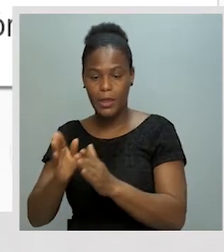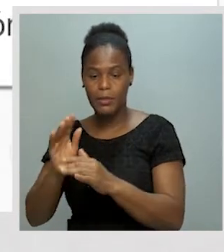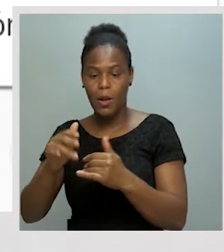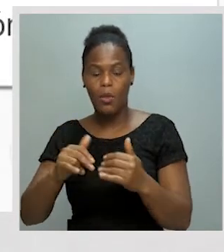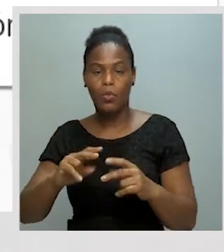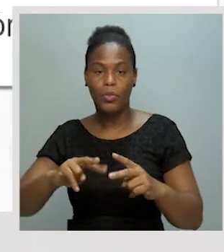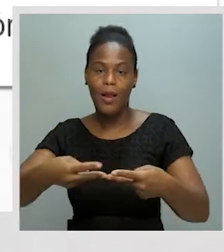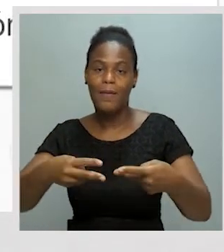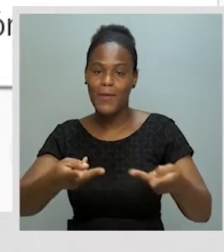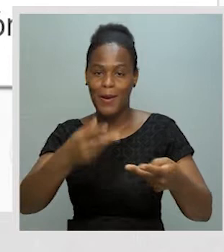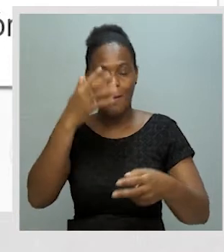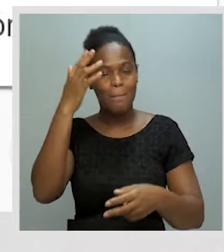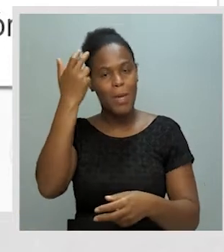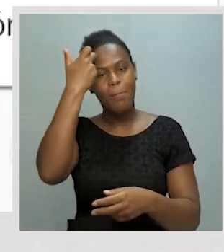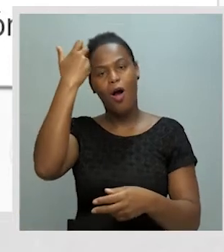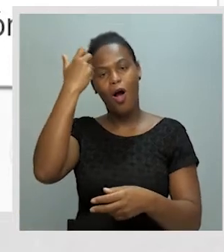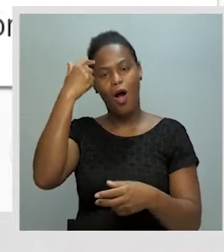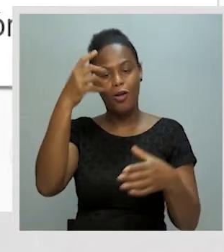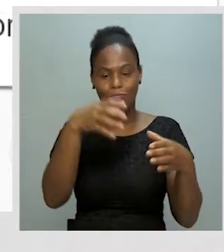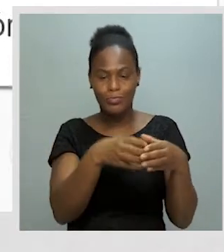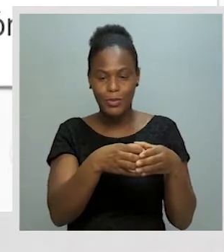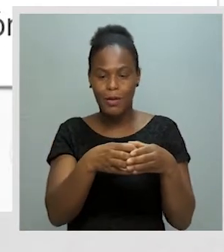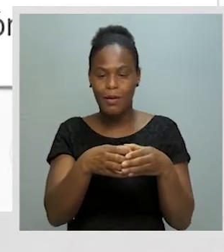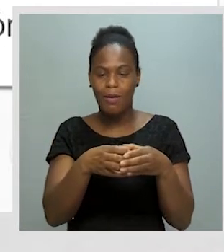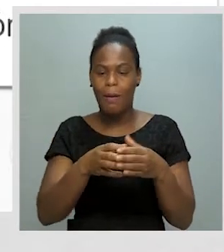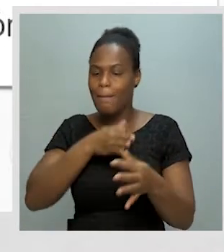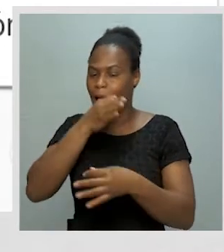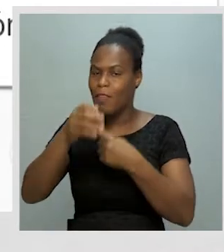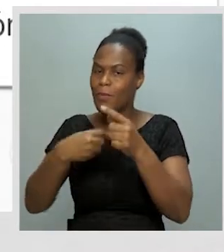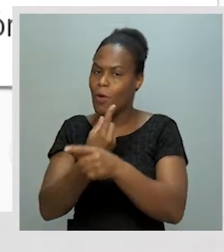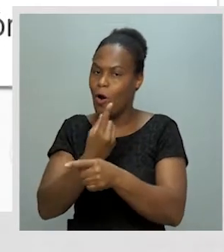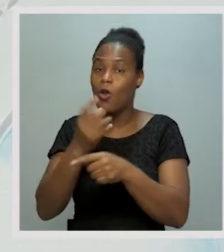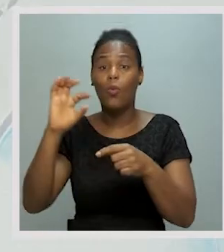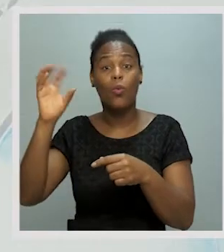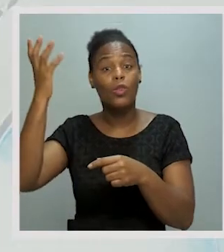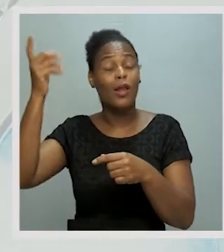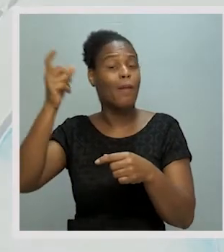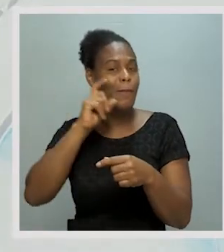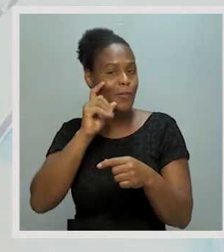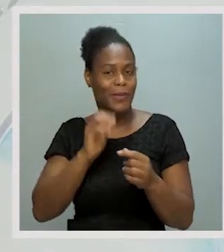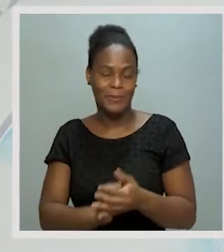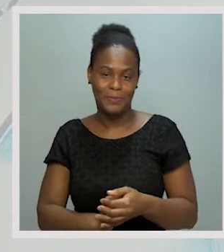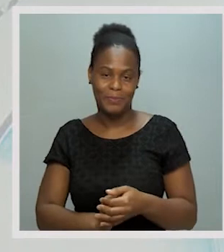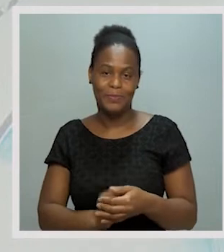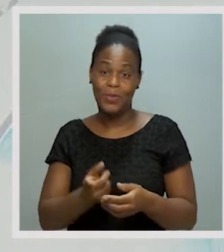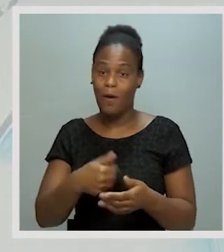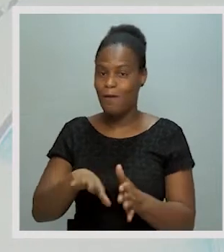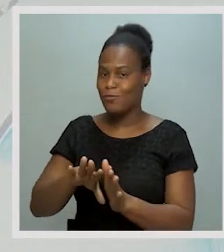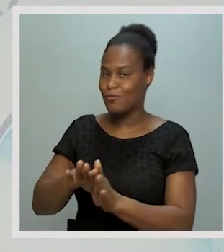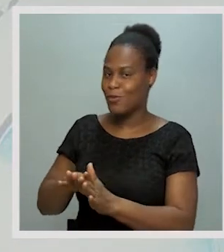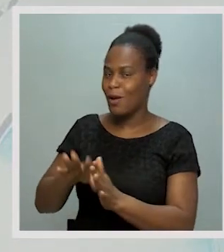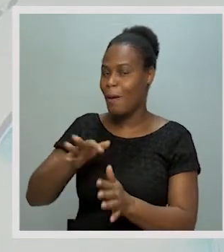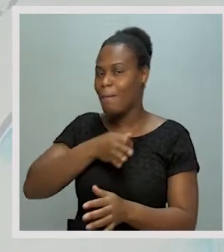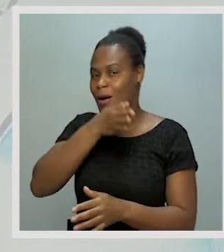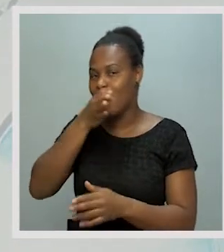transmissão da memória coletiva, isto é, na preservação do património cultural. Nós não podemos deixar de lado, não é, o